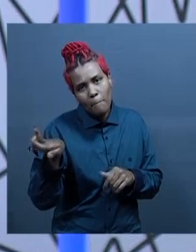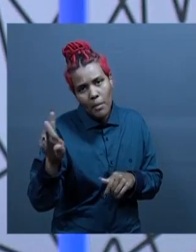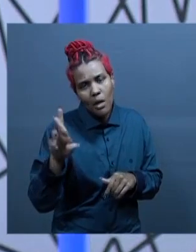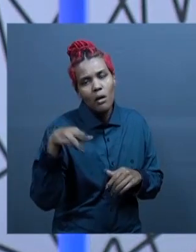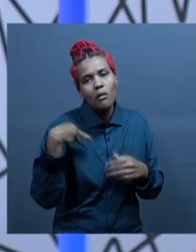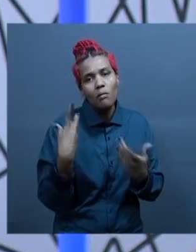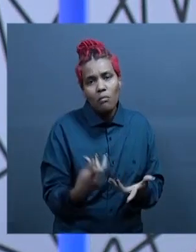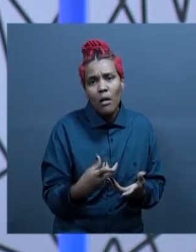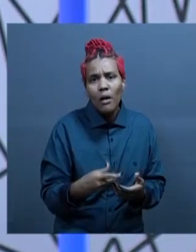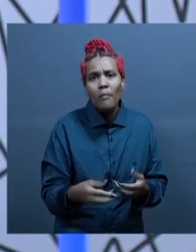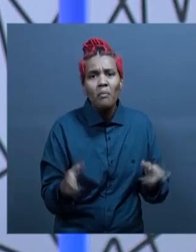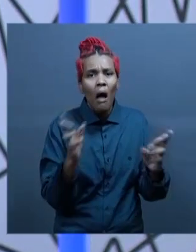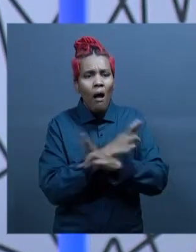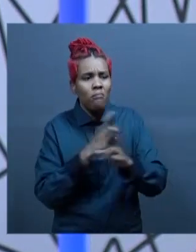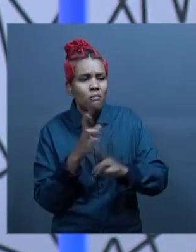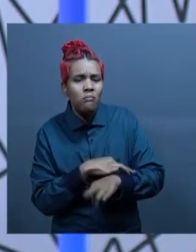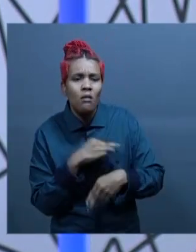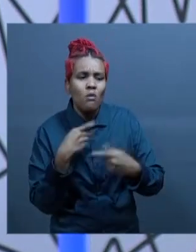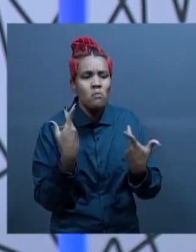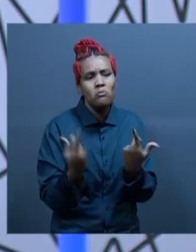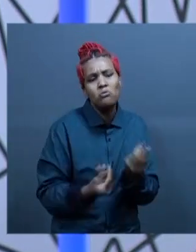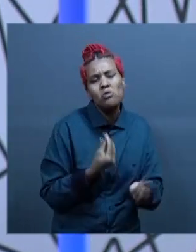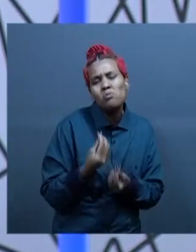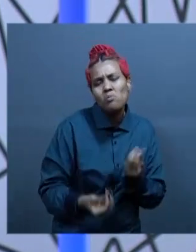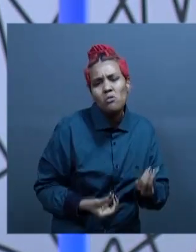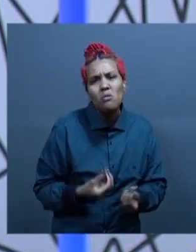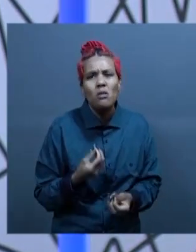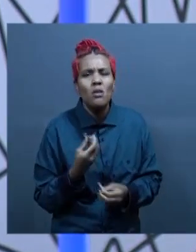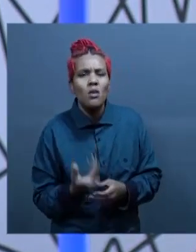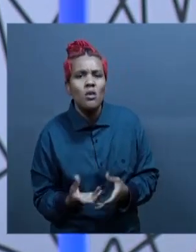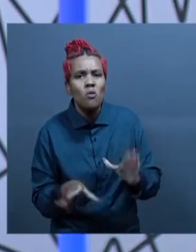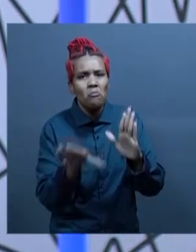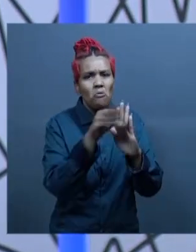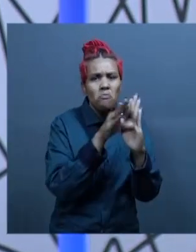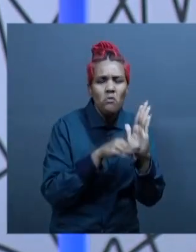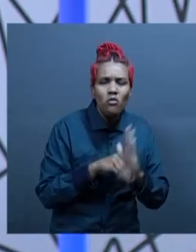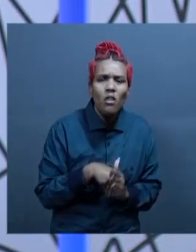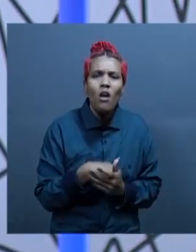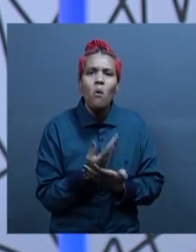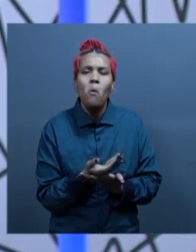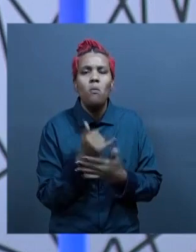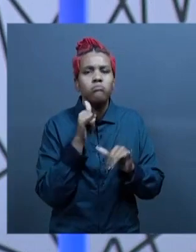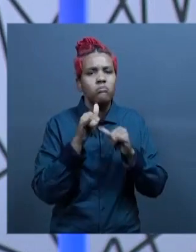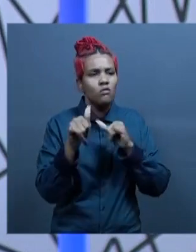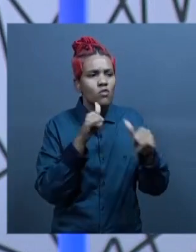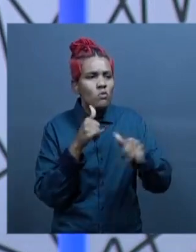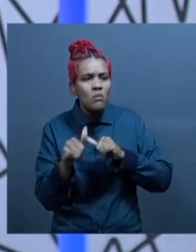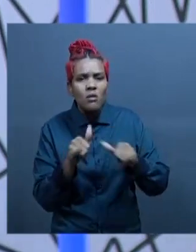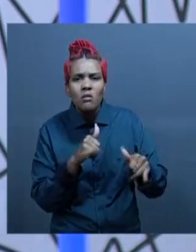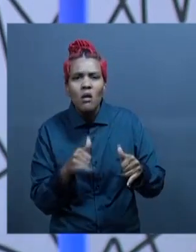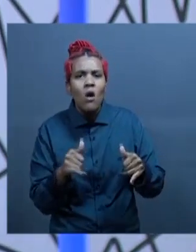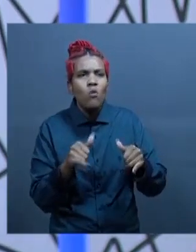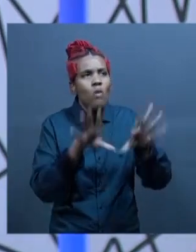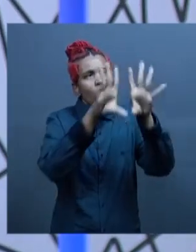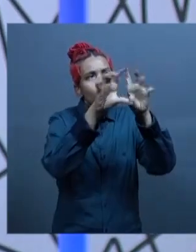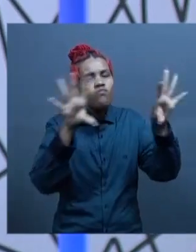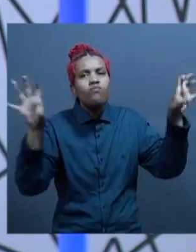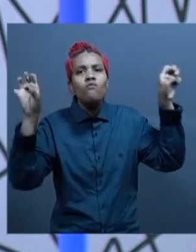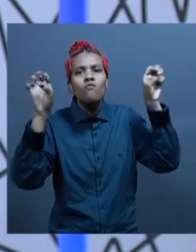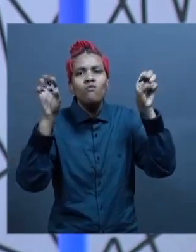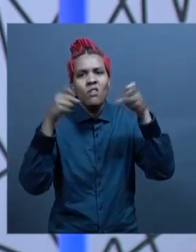relacionado também à questão de conteúdos e informações em nuvens e tudo isso